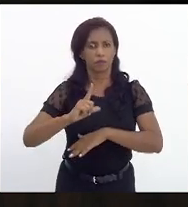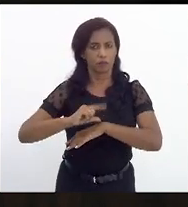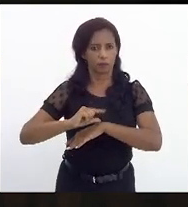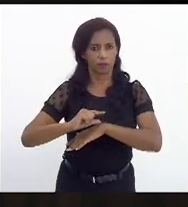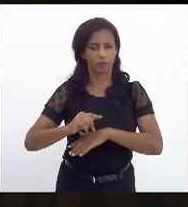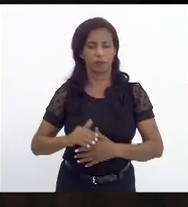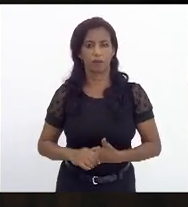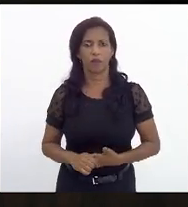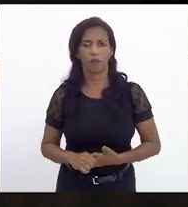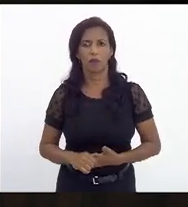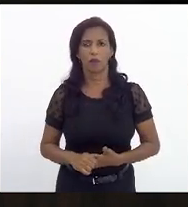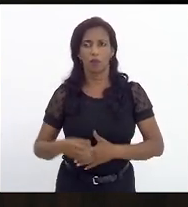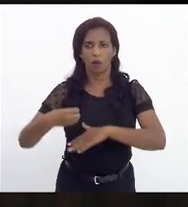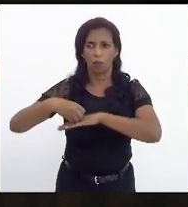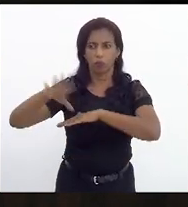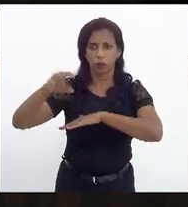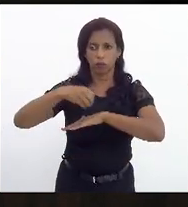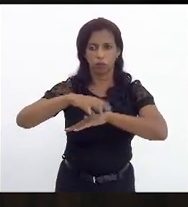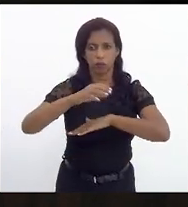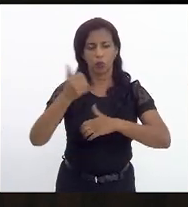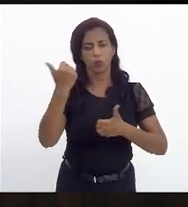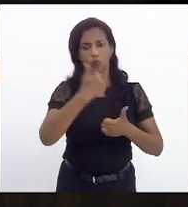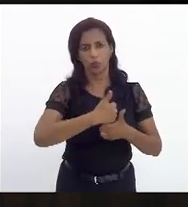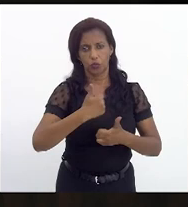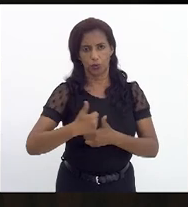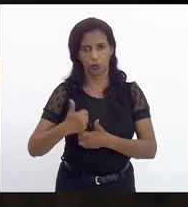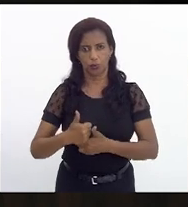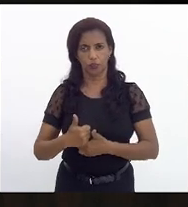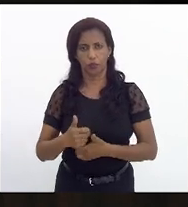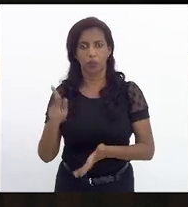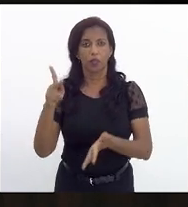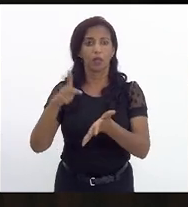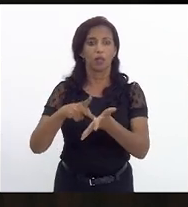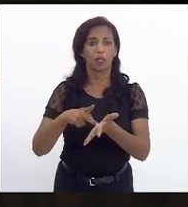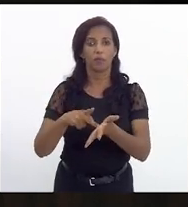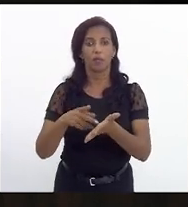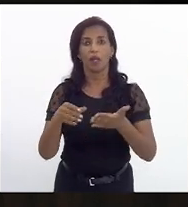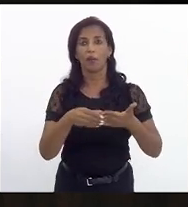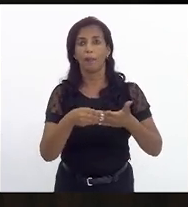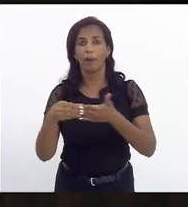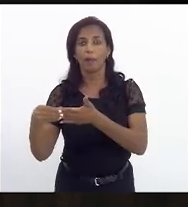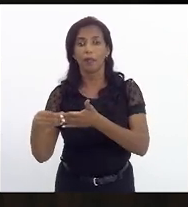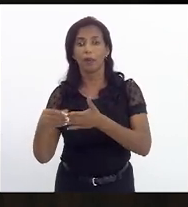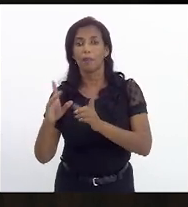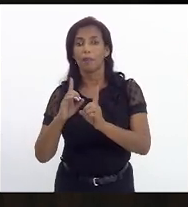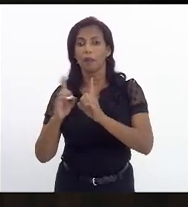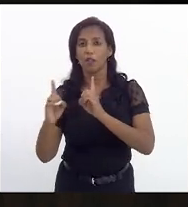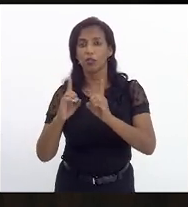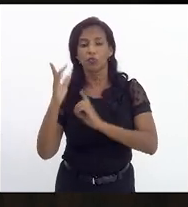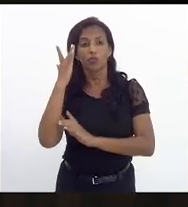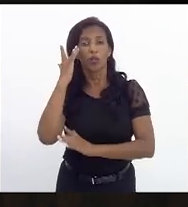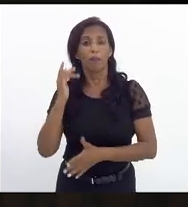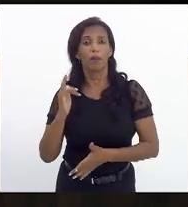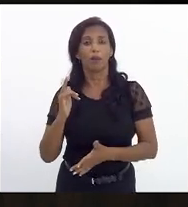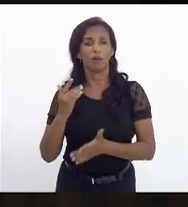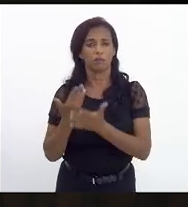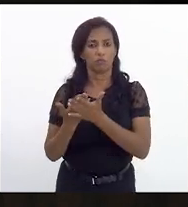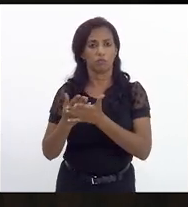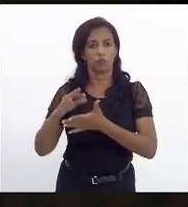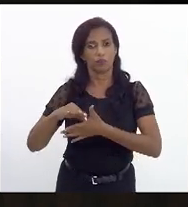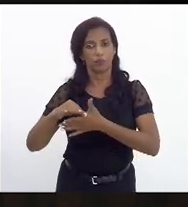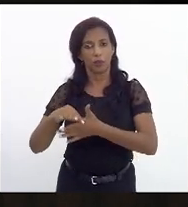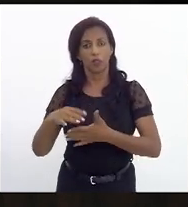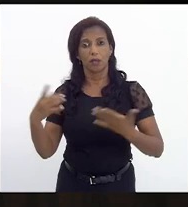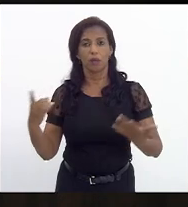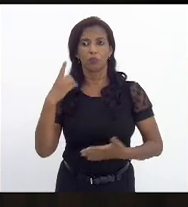vamos distribuir O substitutivo. Na verdade, é uma guia para a gente discutir amanhã no Colégio de Líderes. Então, deputado